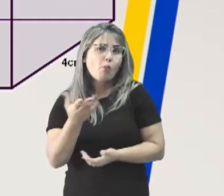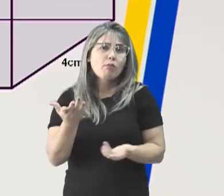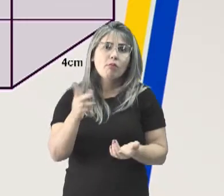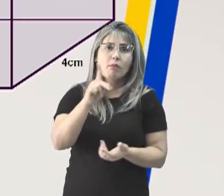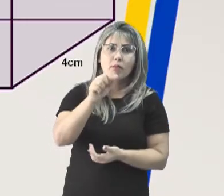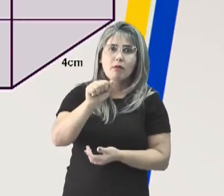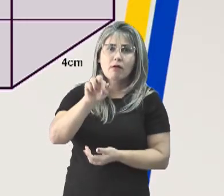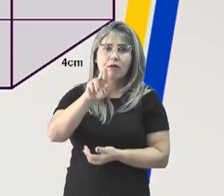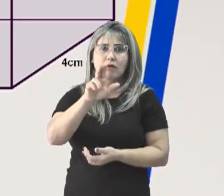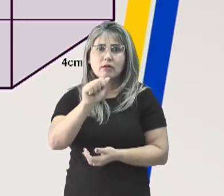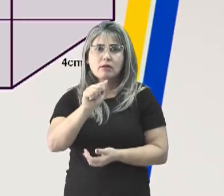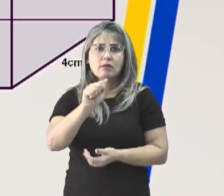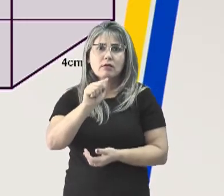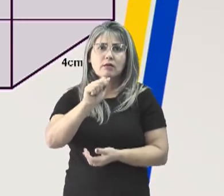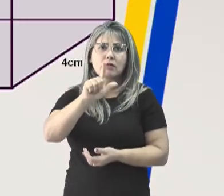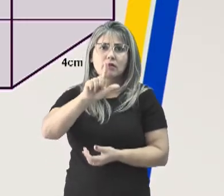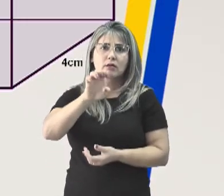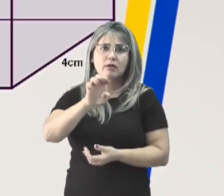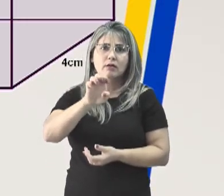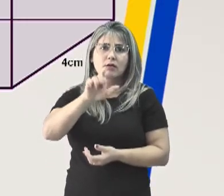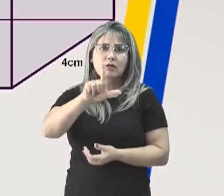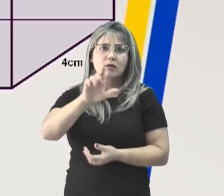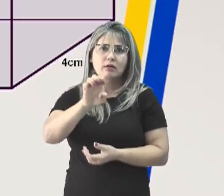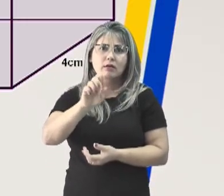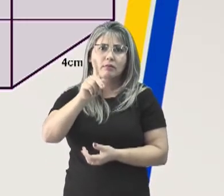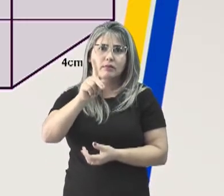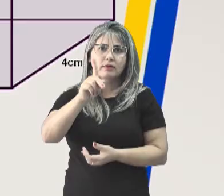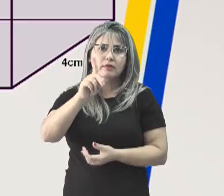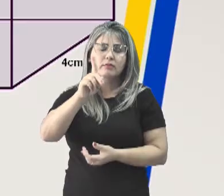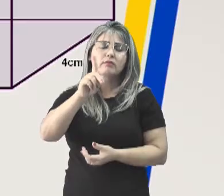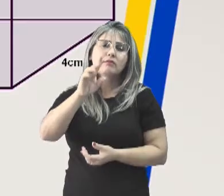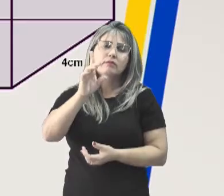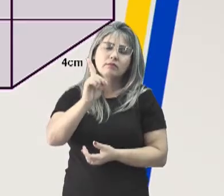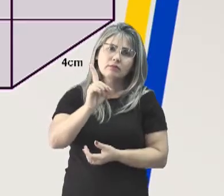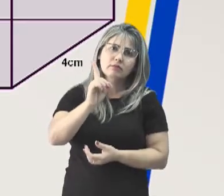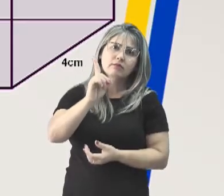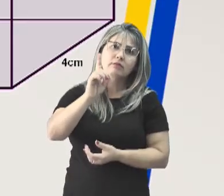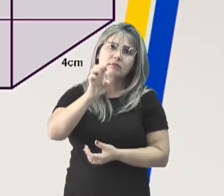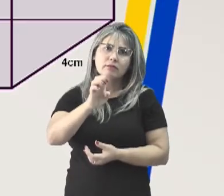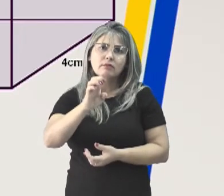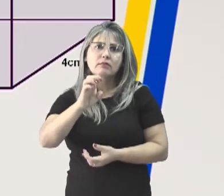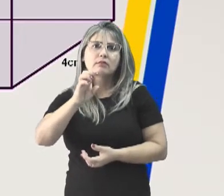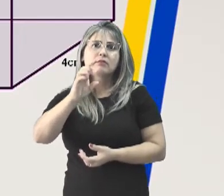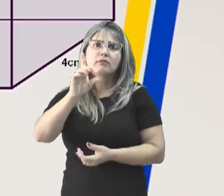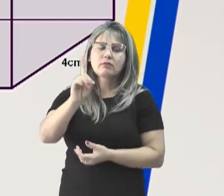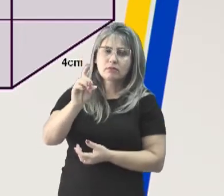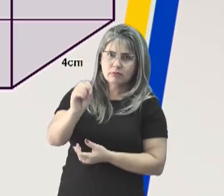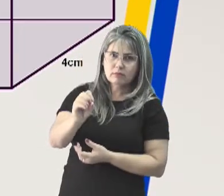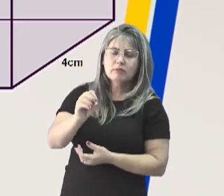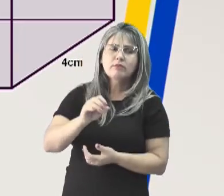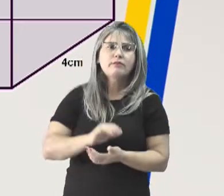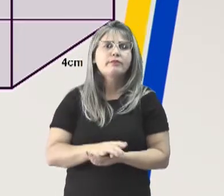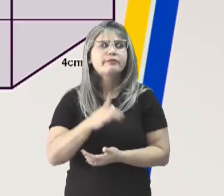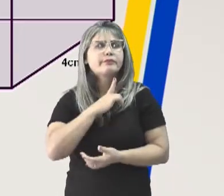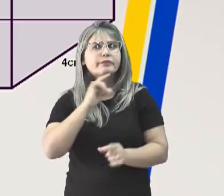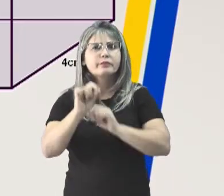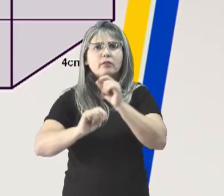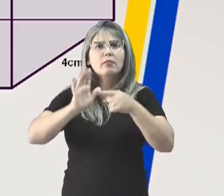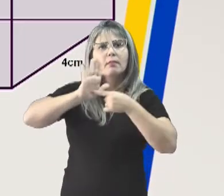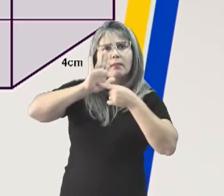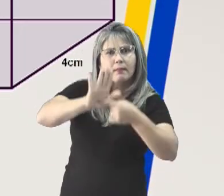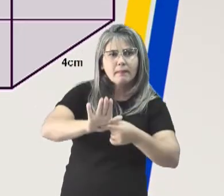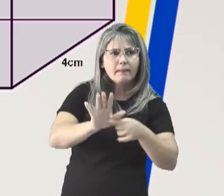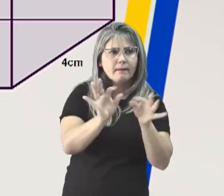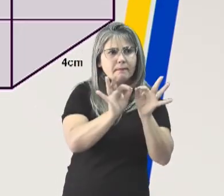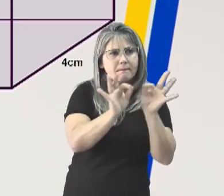aí, ó, a base dessa figura, ele falou que tem 6 cm por 4 cm. E ele